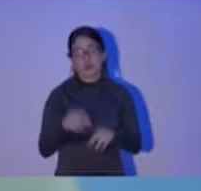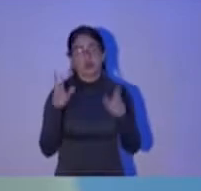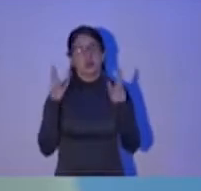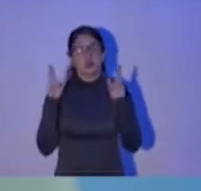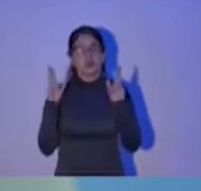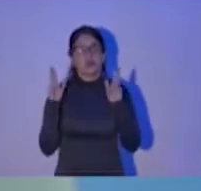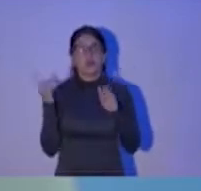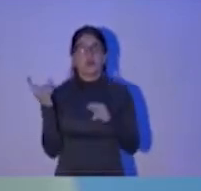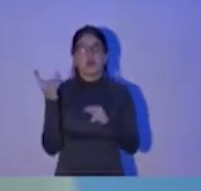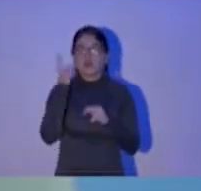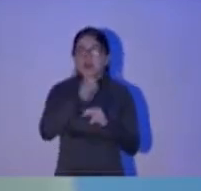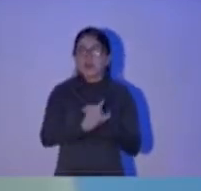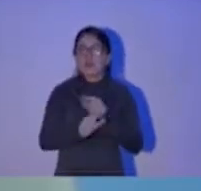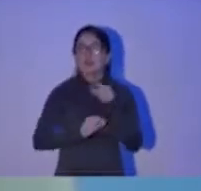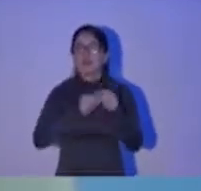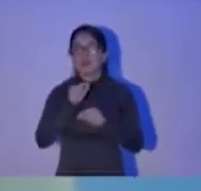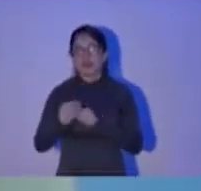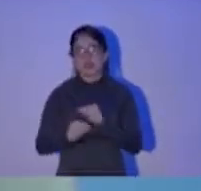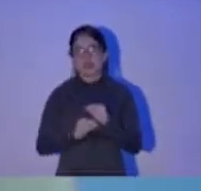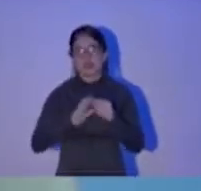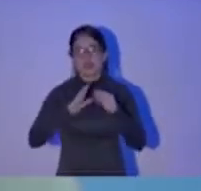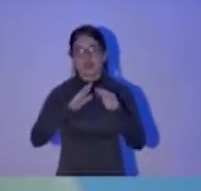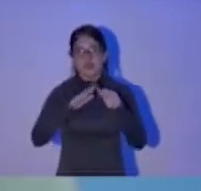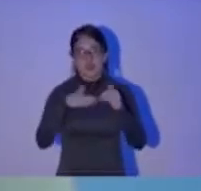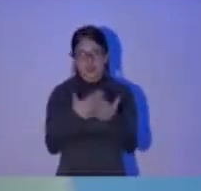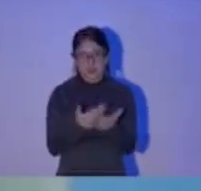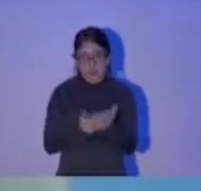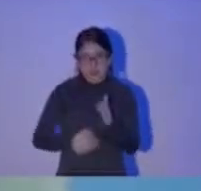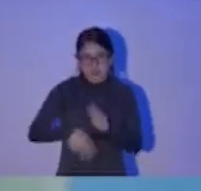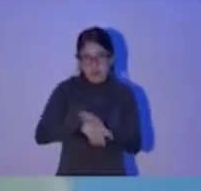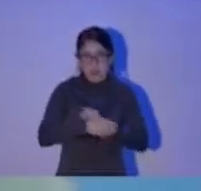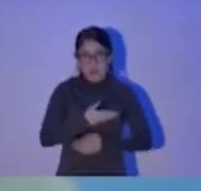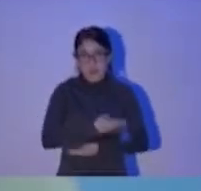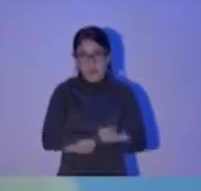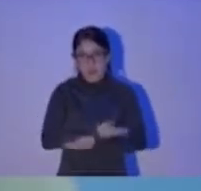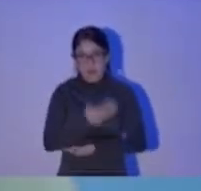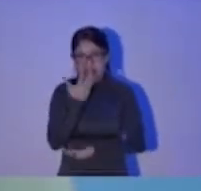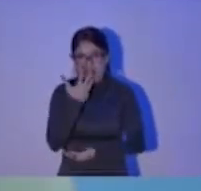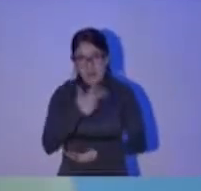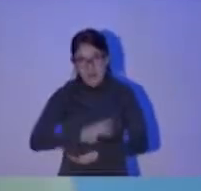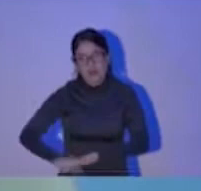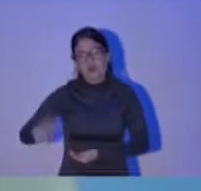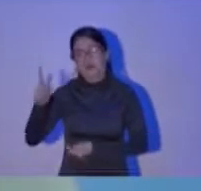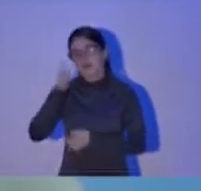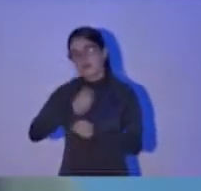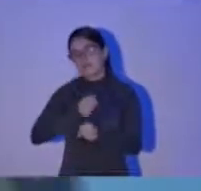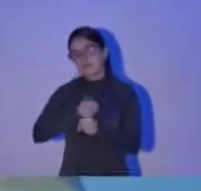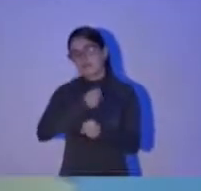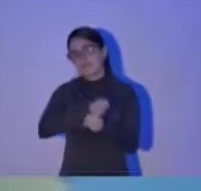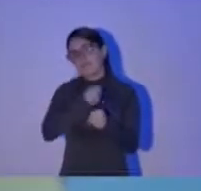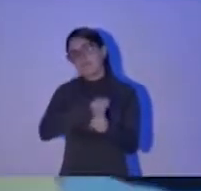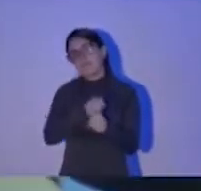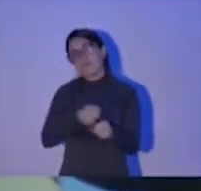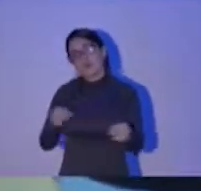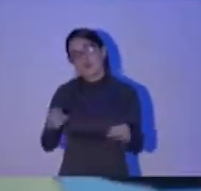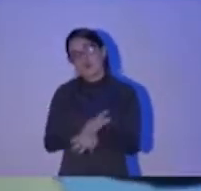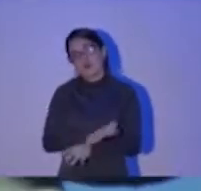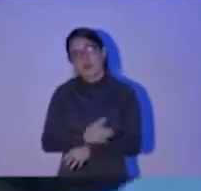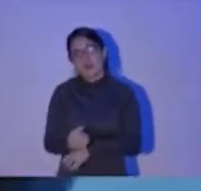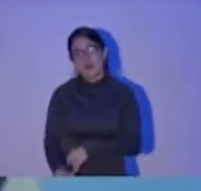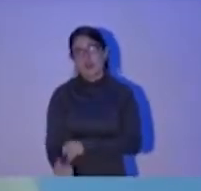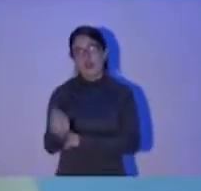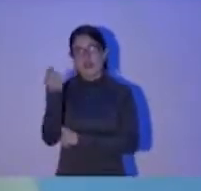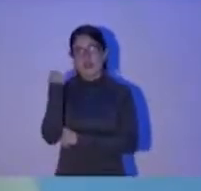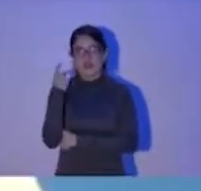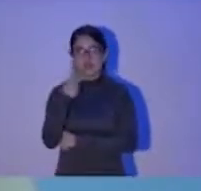absoluta na conclusão dessas creches. Não há como a gente aceitar que existe um programa de 2007